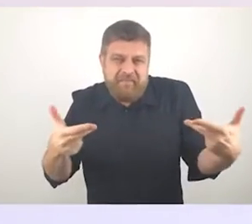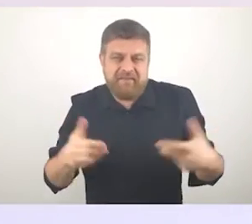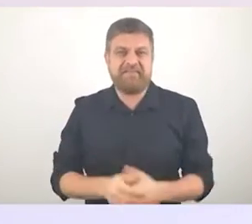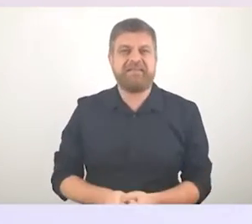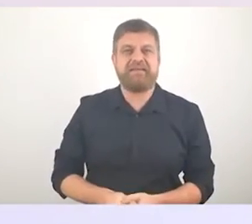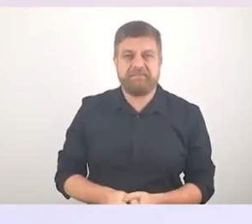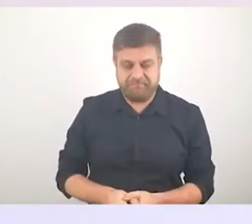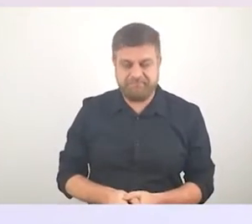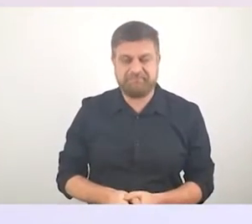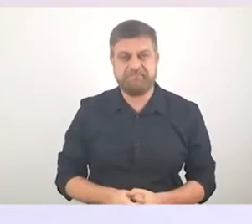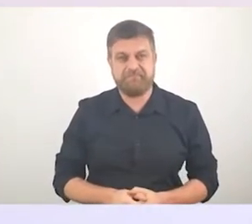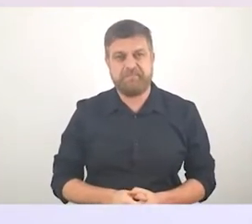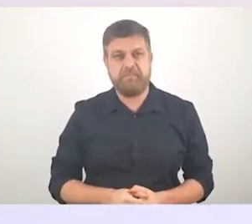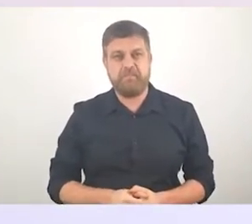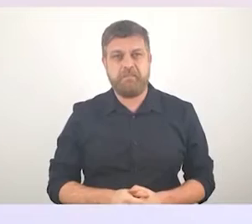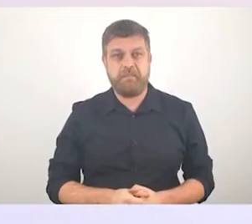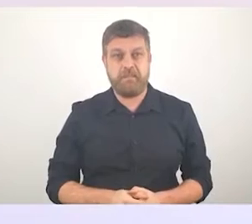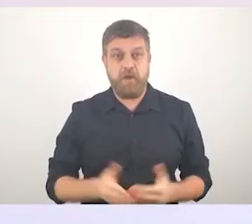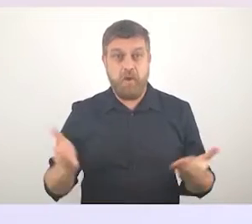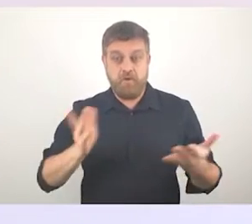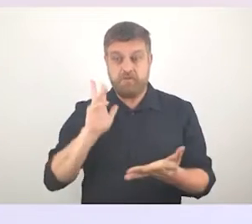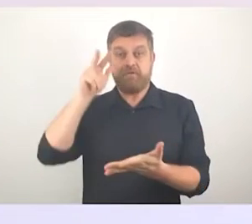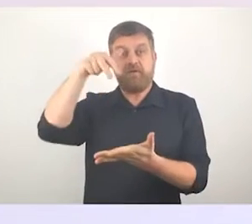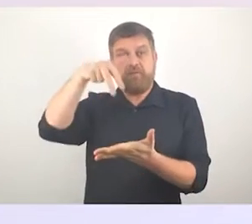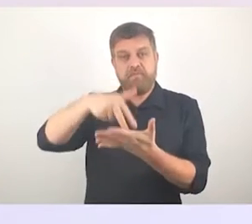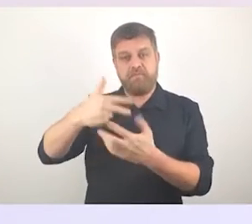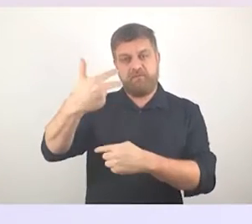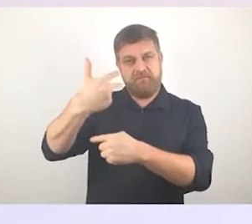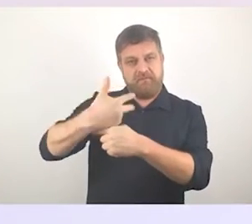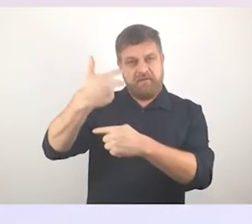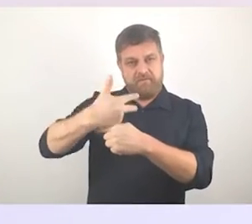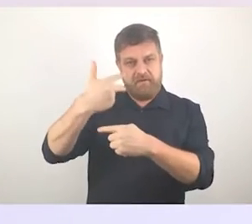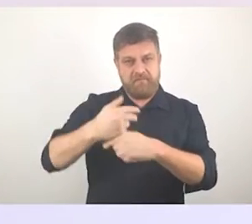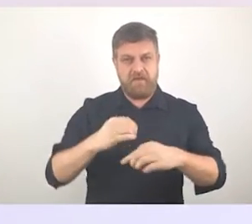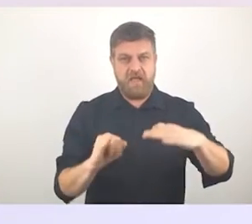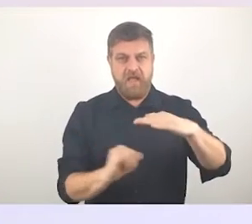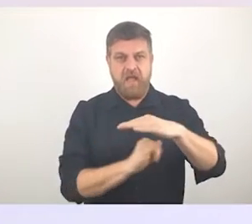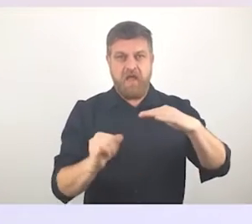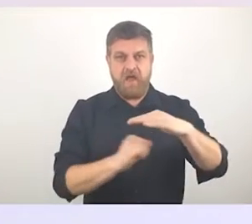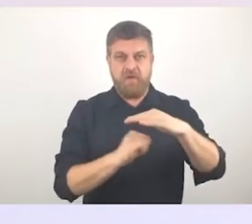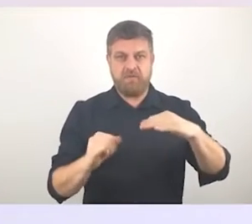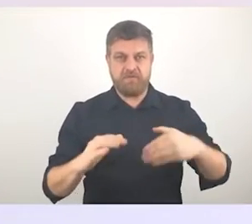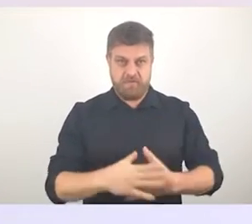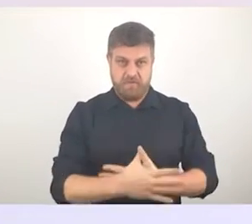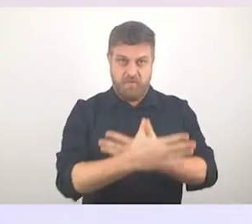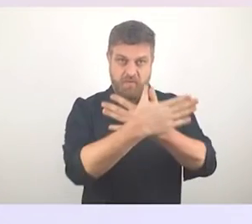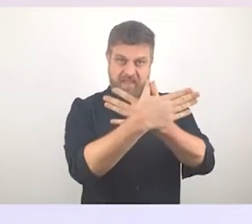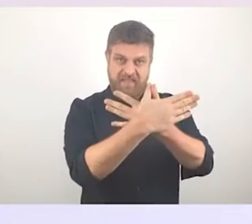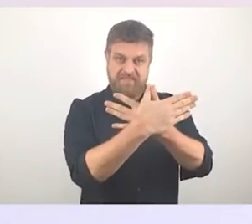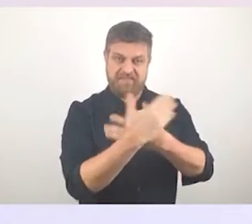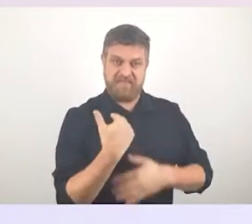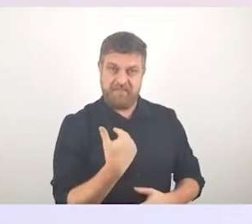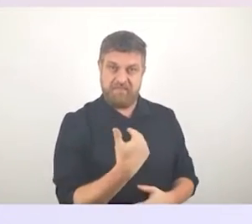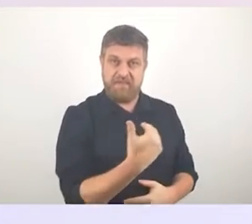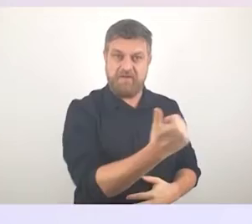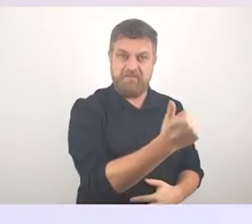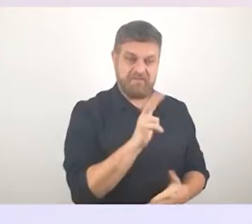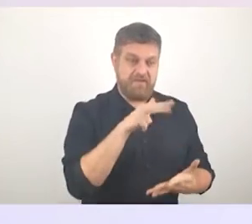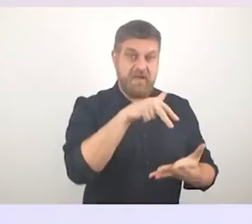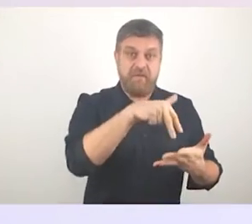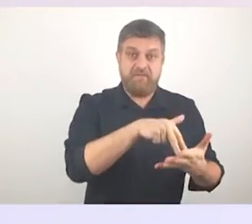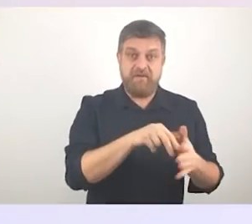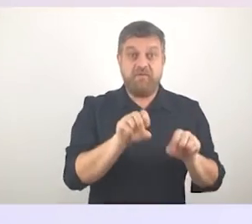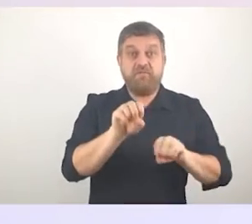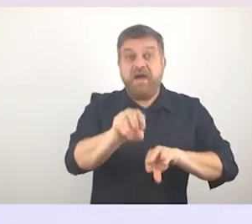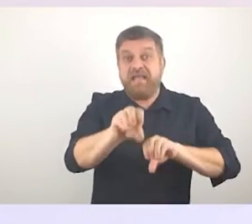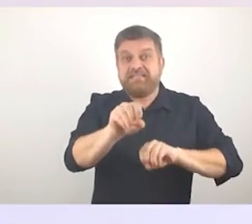do cotidiano. E eu estou aqui hoje a convite do Instituto Estre de Educação Ambiental para ensinar vocês a construírem um